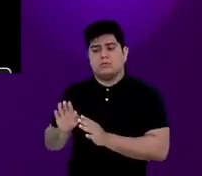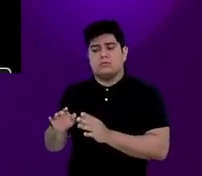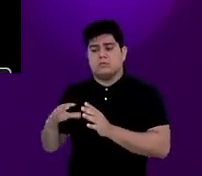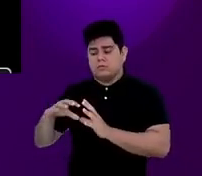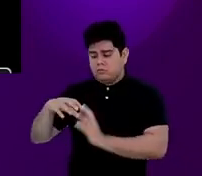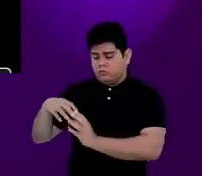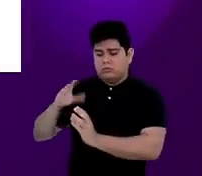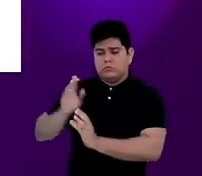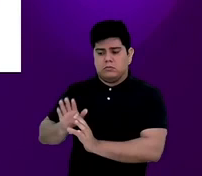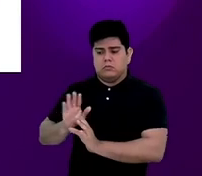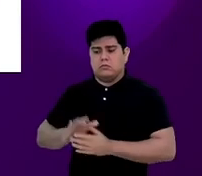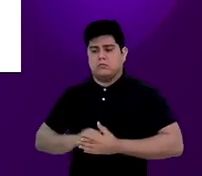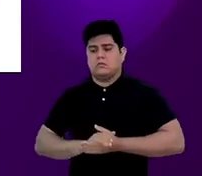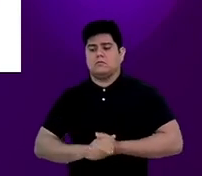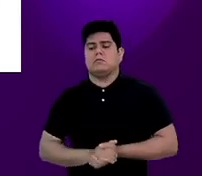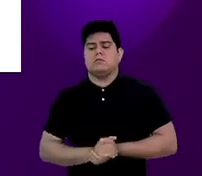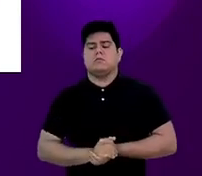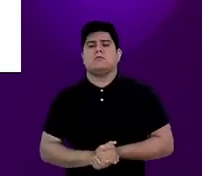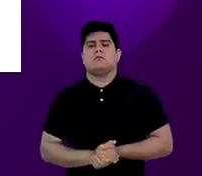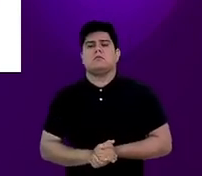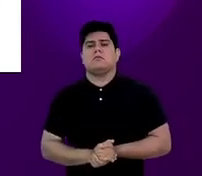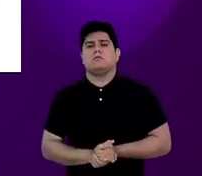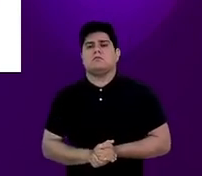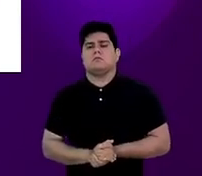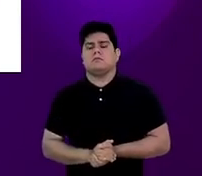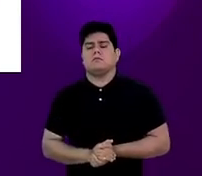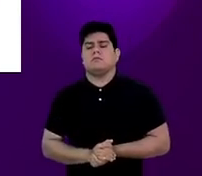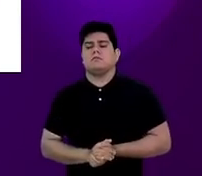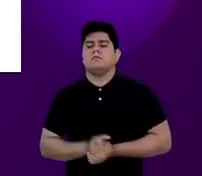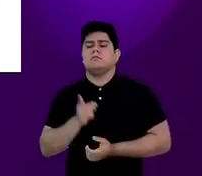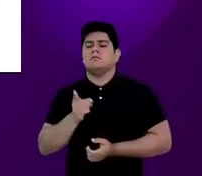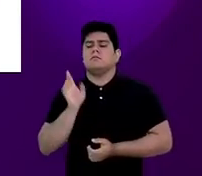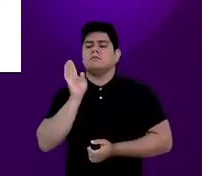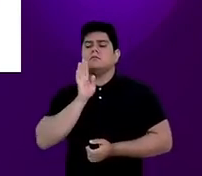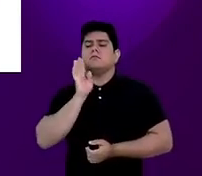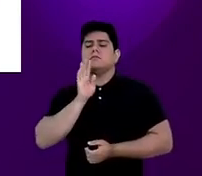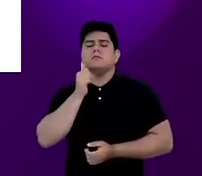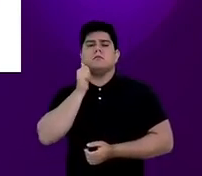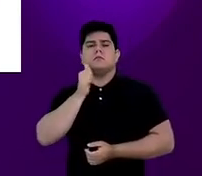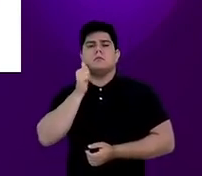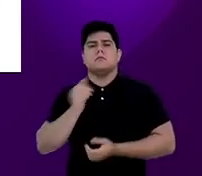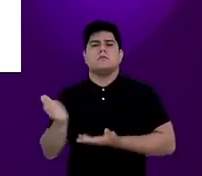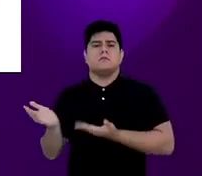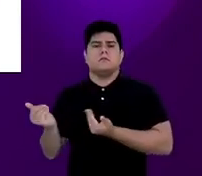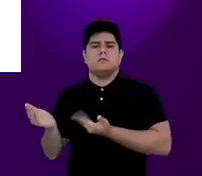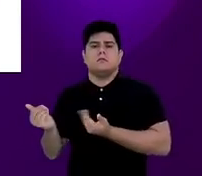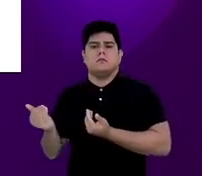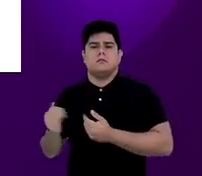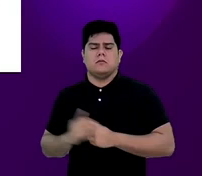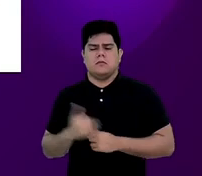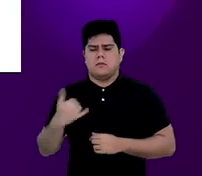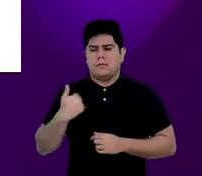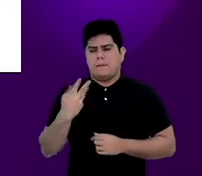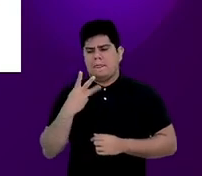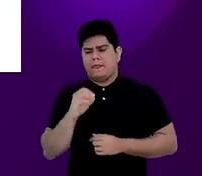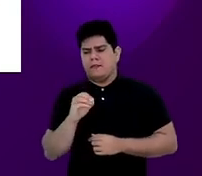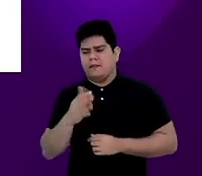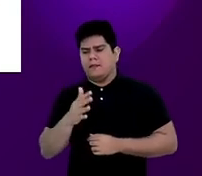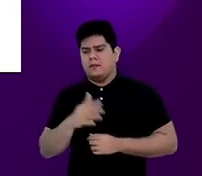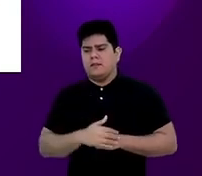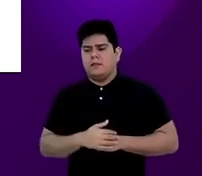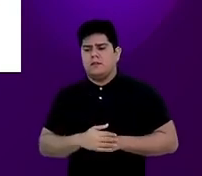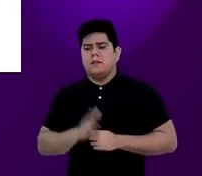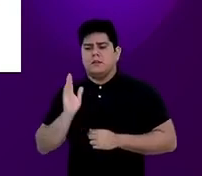cada vez mais. Esse é um caso muito interessante de uma jovem que chegou para mim, uma jovem de 30 anos com uma biópsia